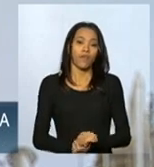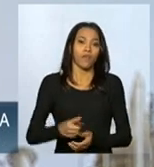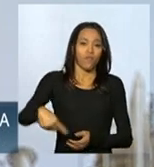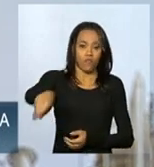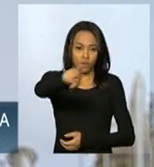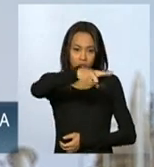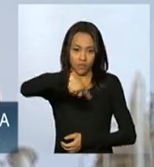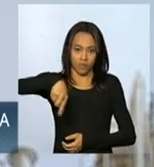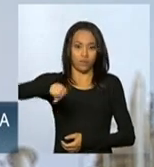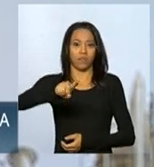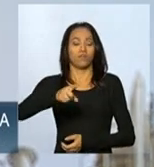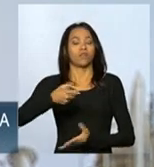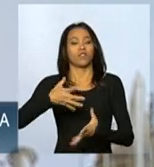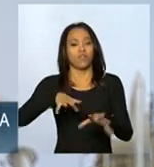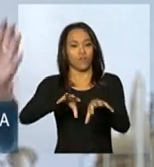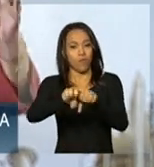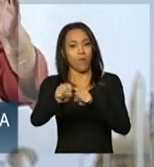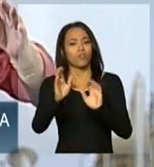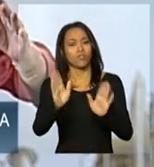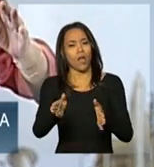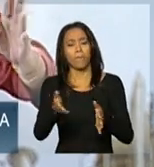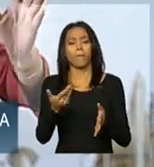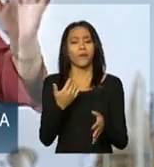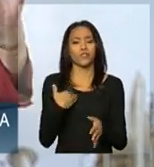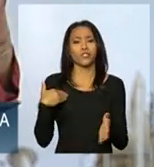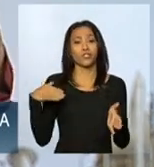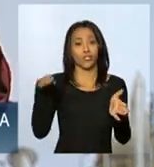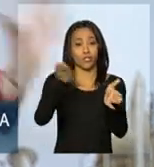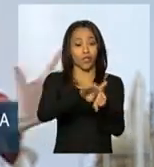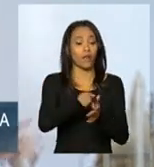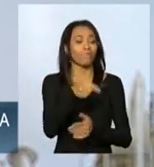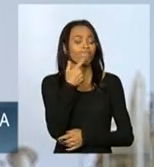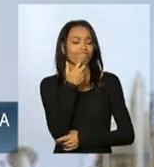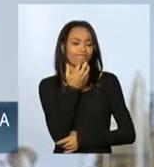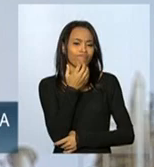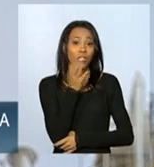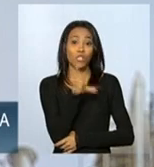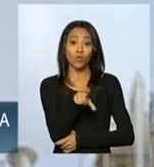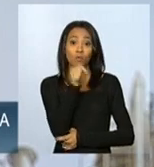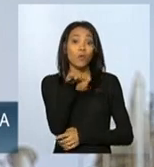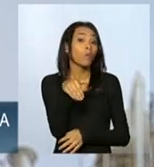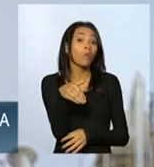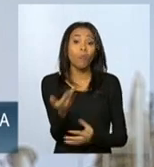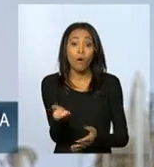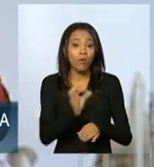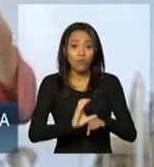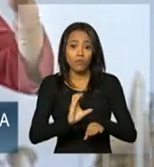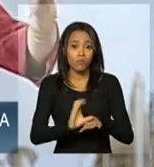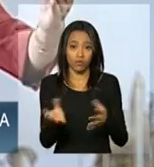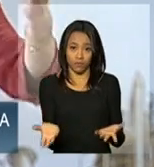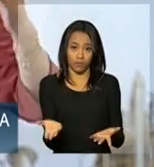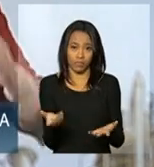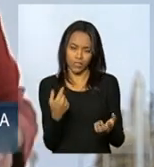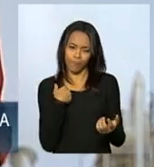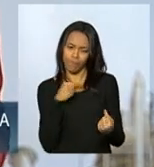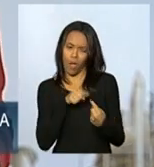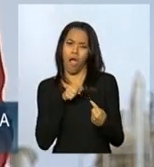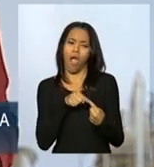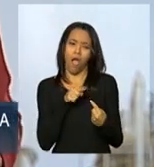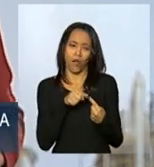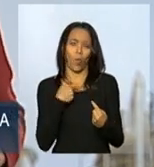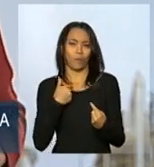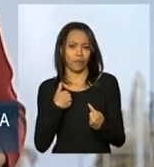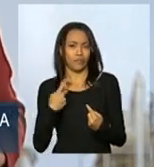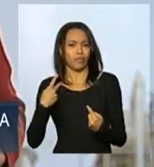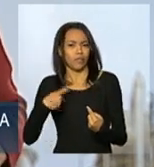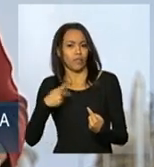o formando, a formanda, pode chegar lá e escolher o curso que ele quiser, mais adequado para a realidade